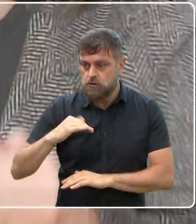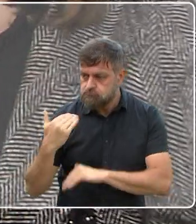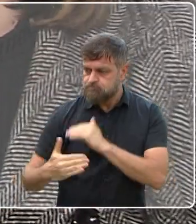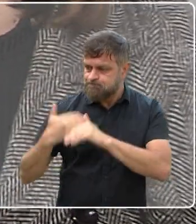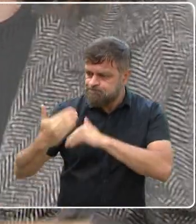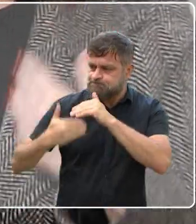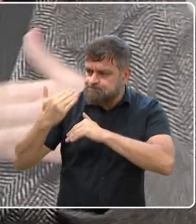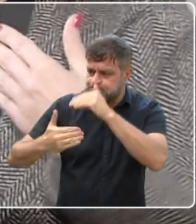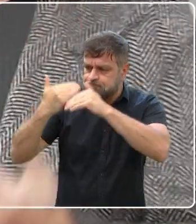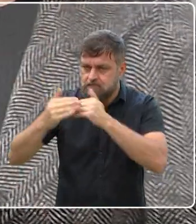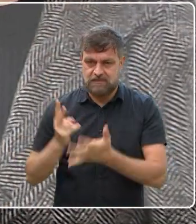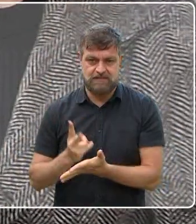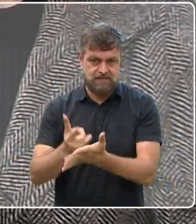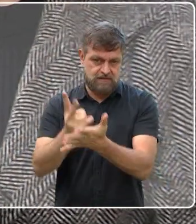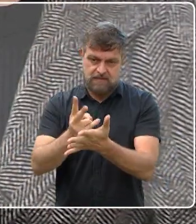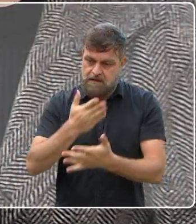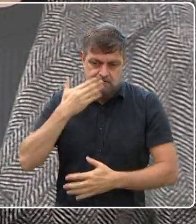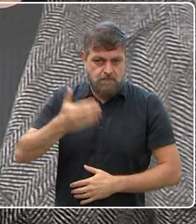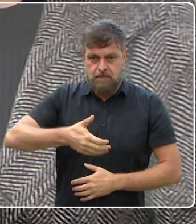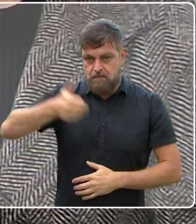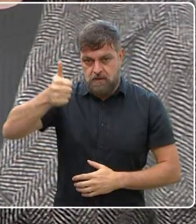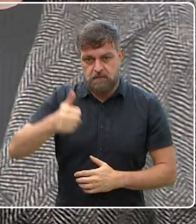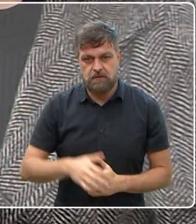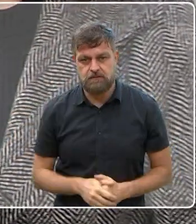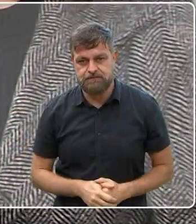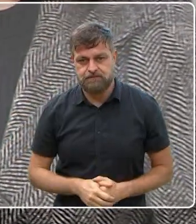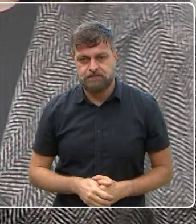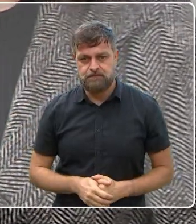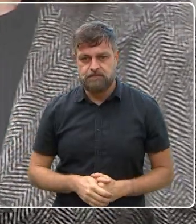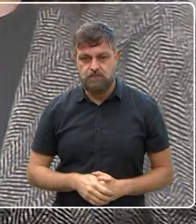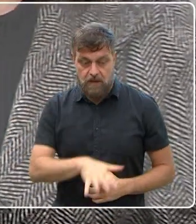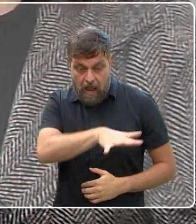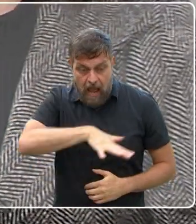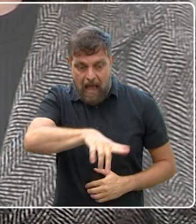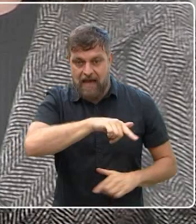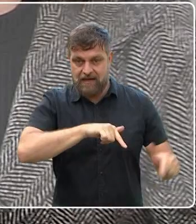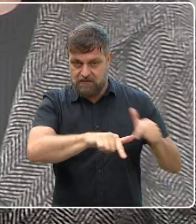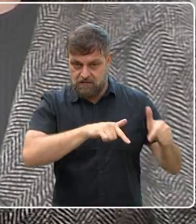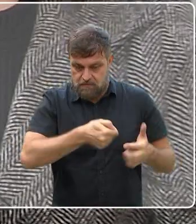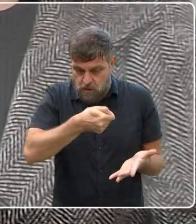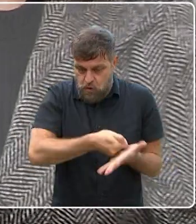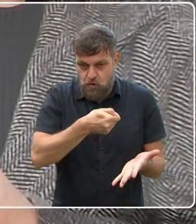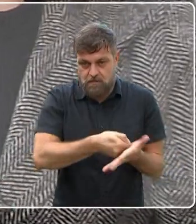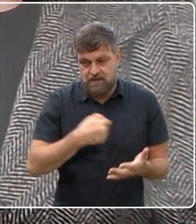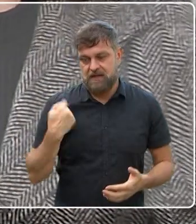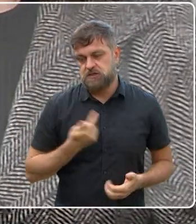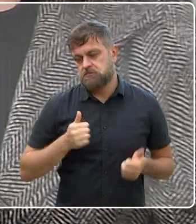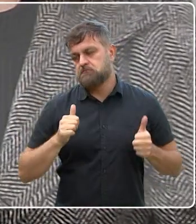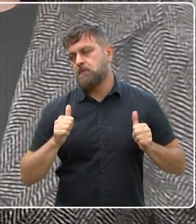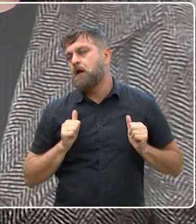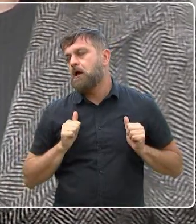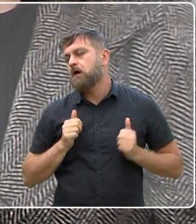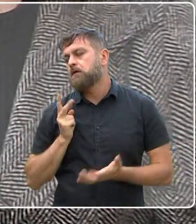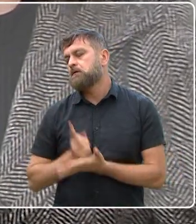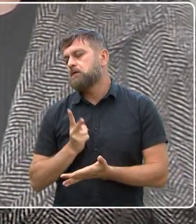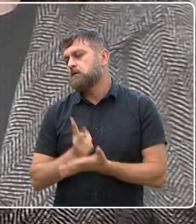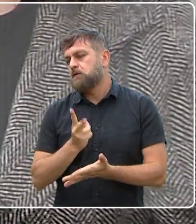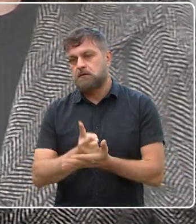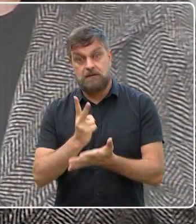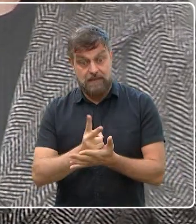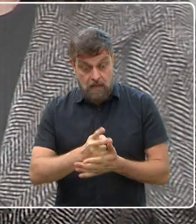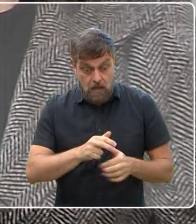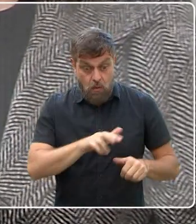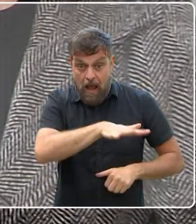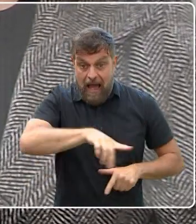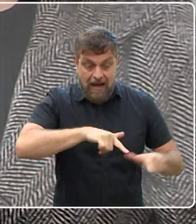entregar o excelente e assim por diante. Então acho que e o próprio mercado exige isso, né? A gente não pode ficar estagnado, o mercado exige